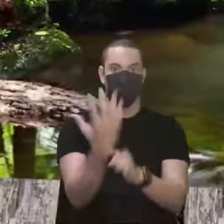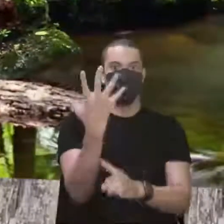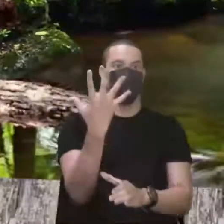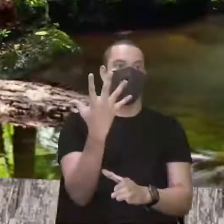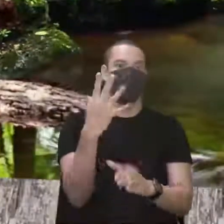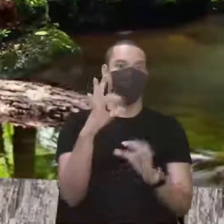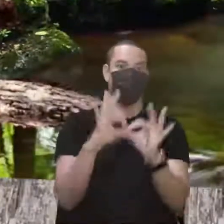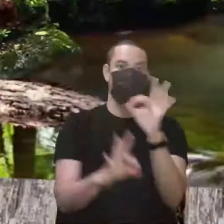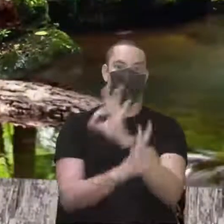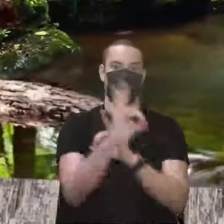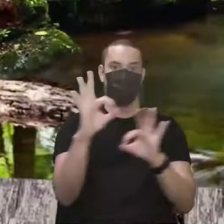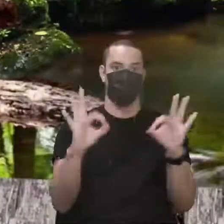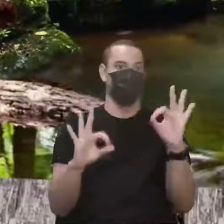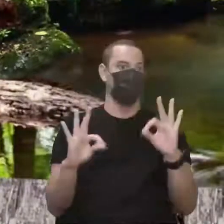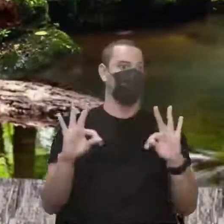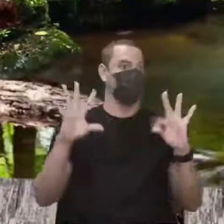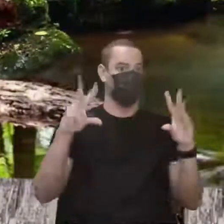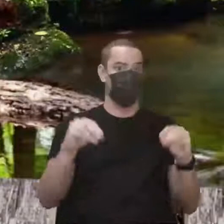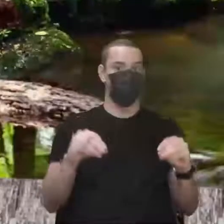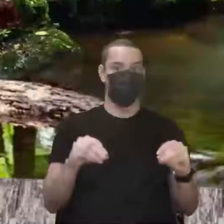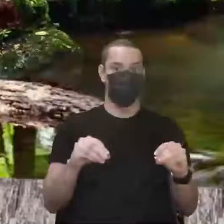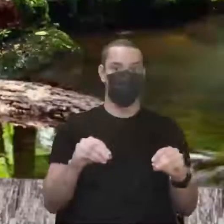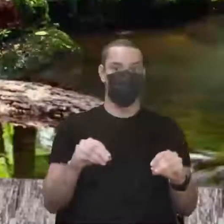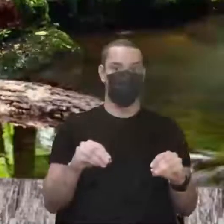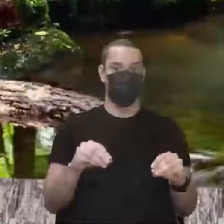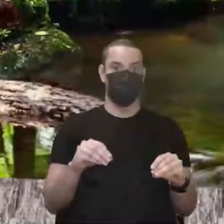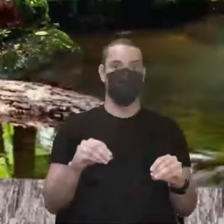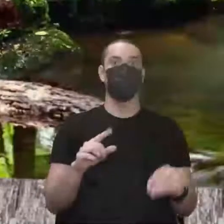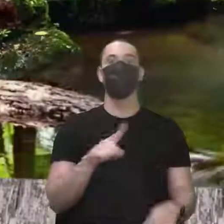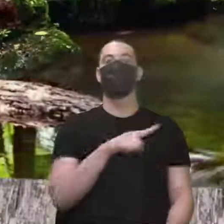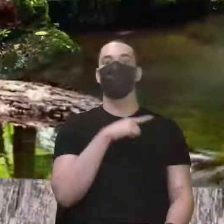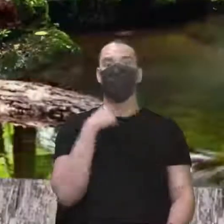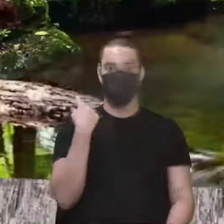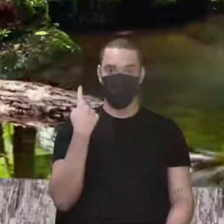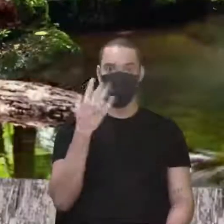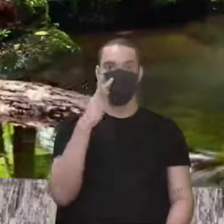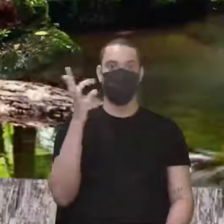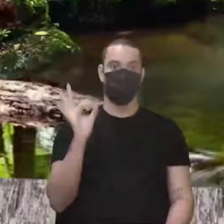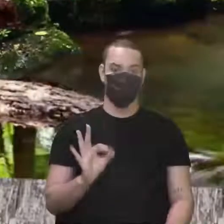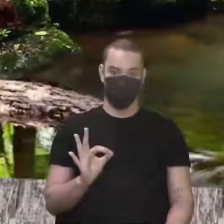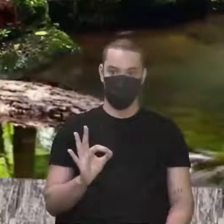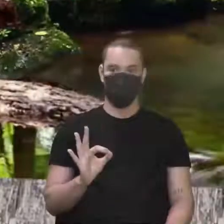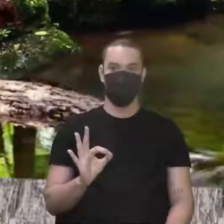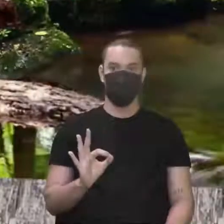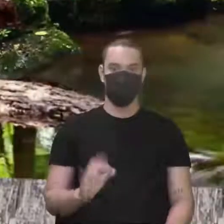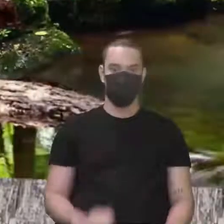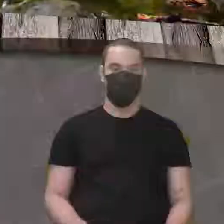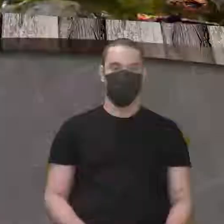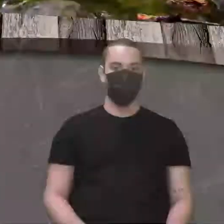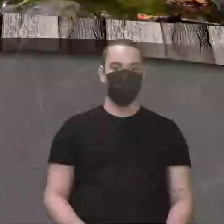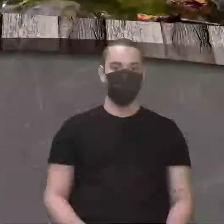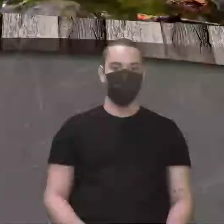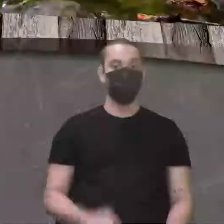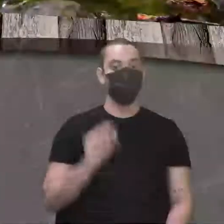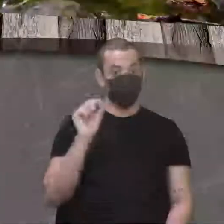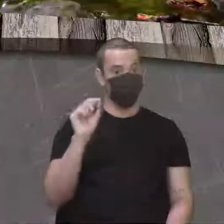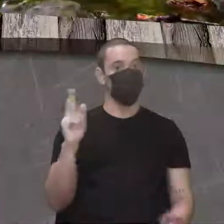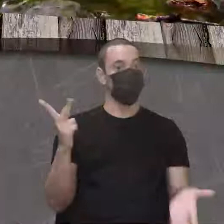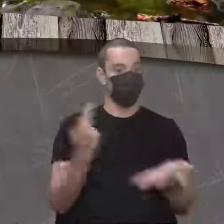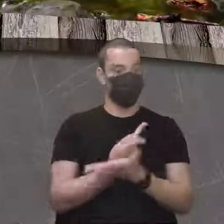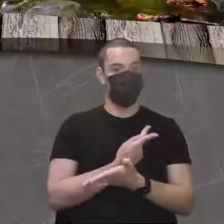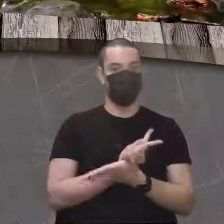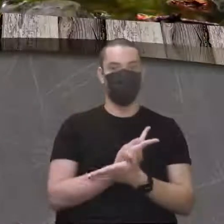bactérias capsuladas. E aí, ó, deu ruim para o roedorzinho, tá? E aí foi o que